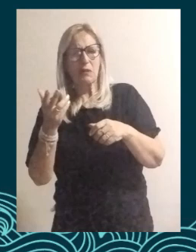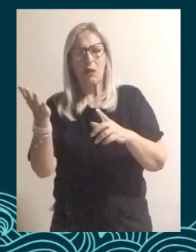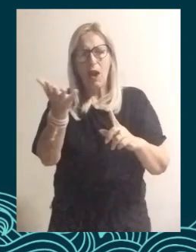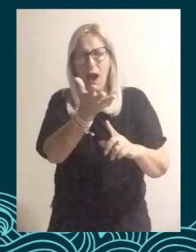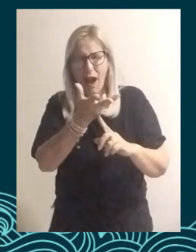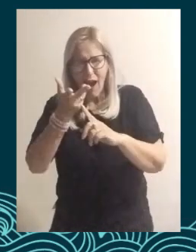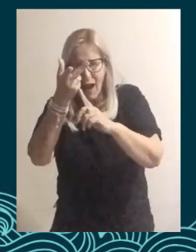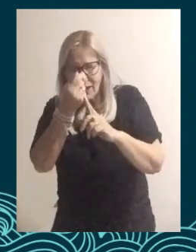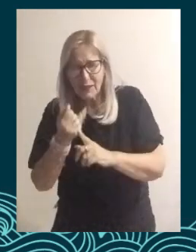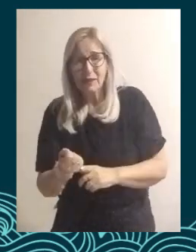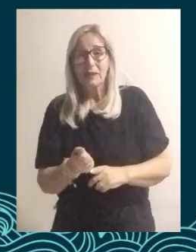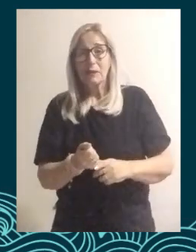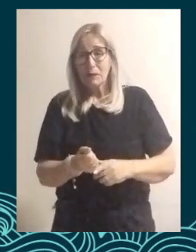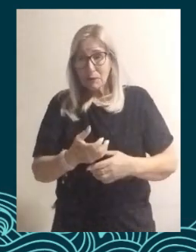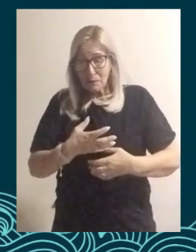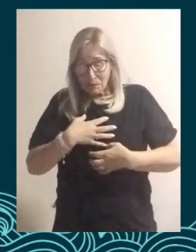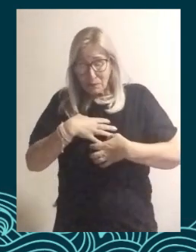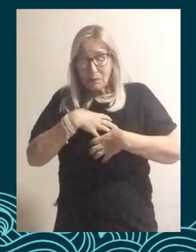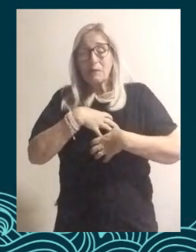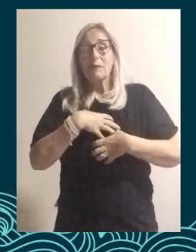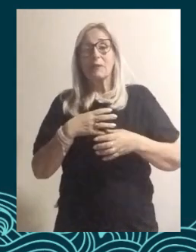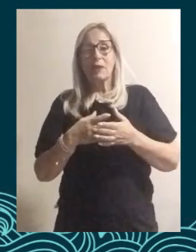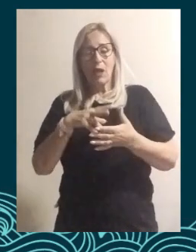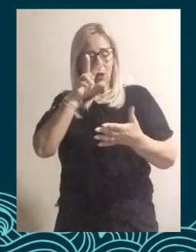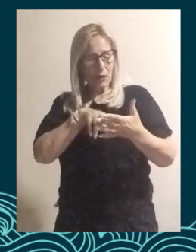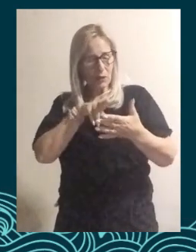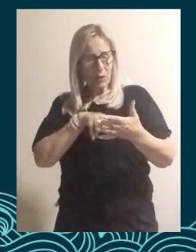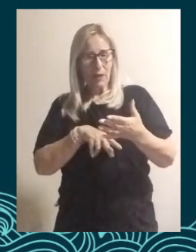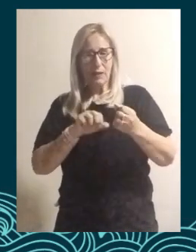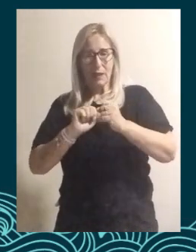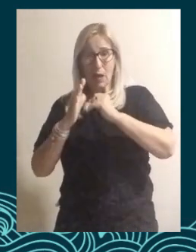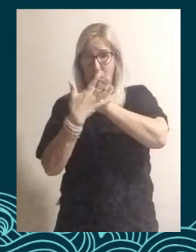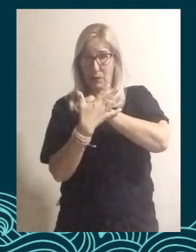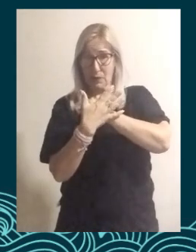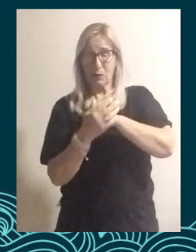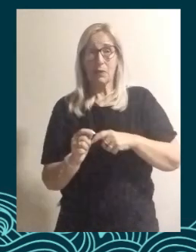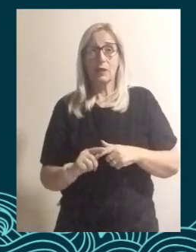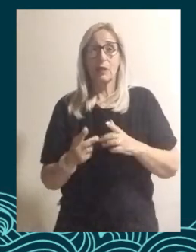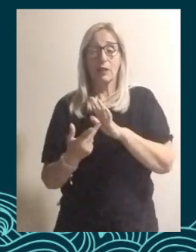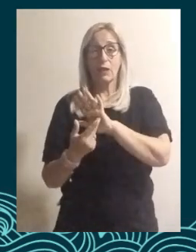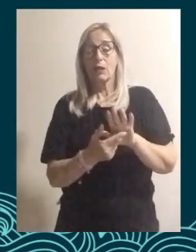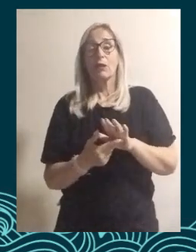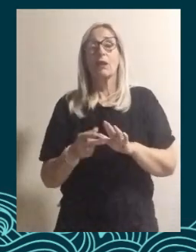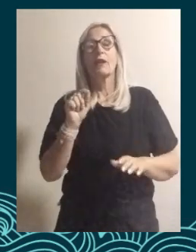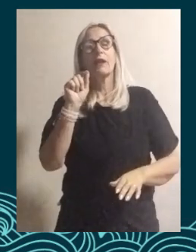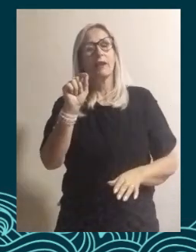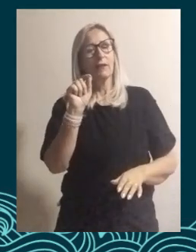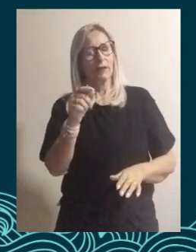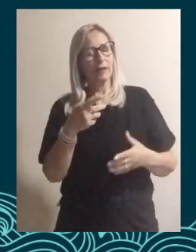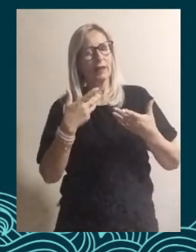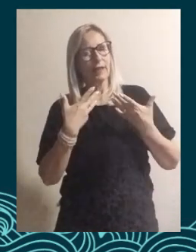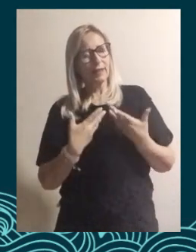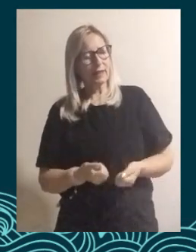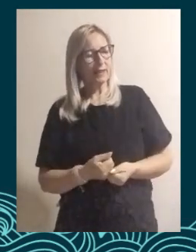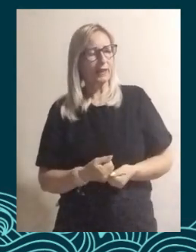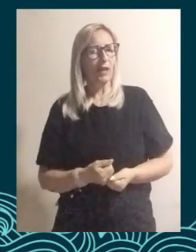seus vídeos super artísticos que eu adorava e que me inspiraram também a escrever meu livro durante a pandemia. E durante